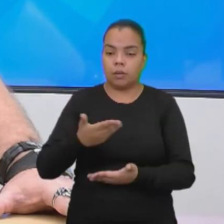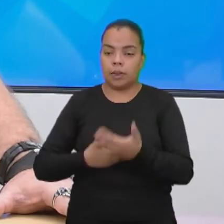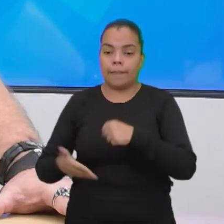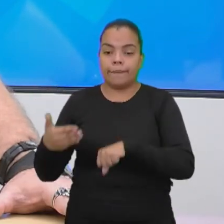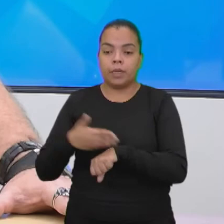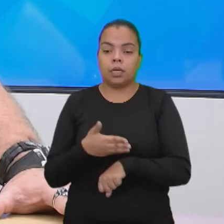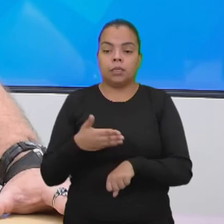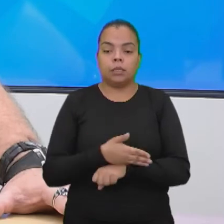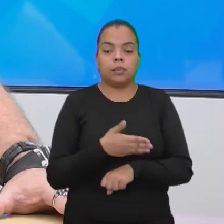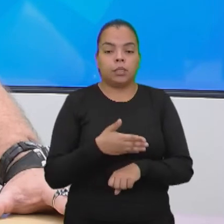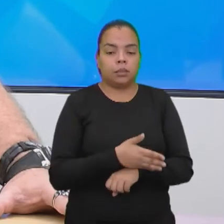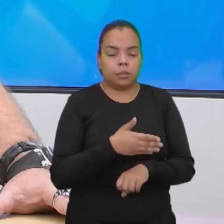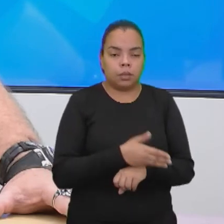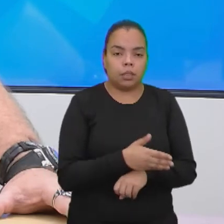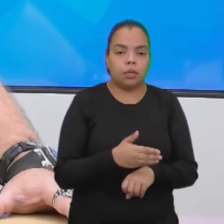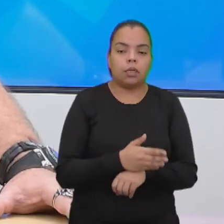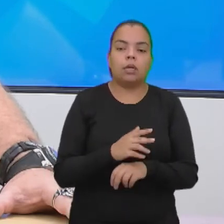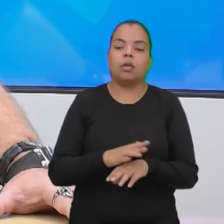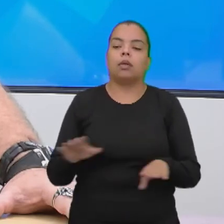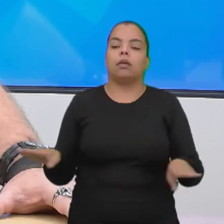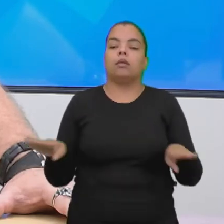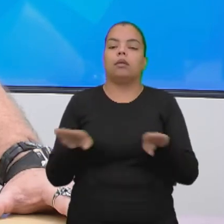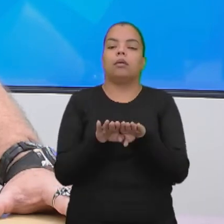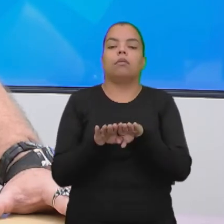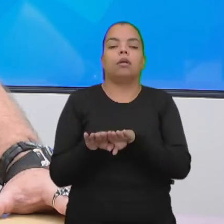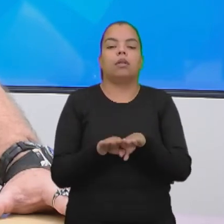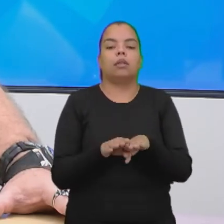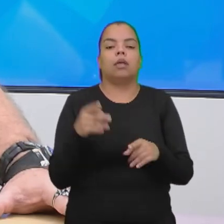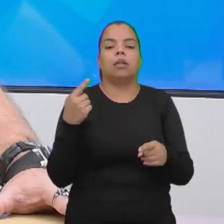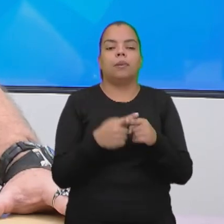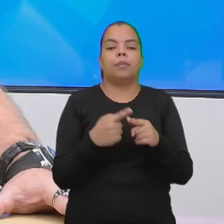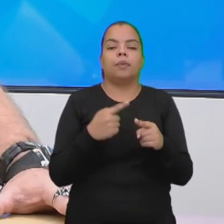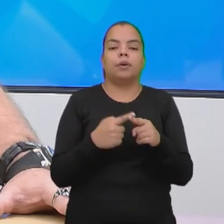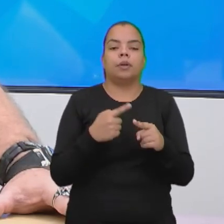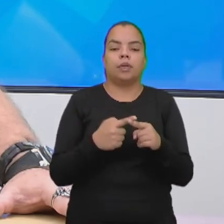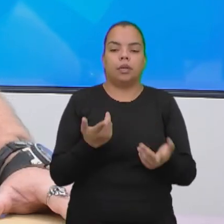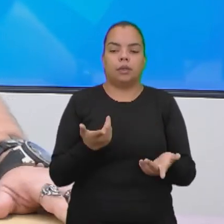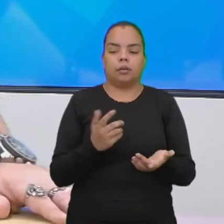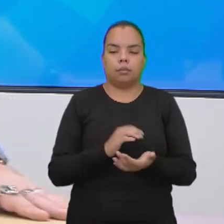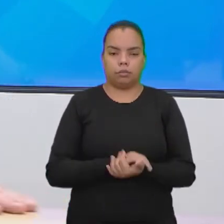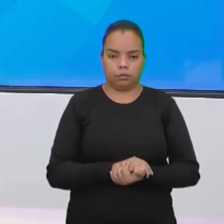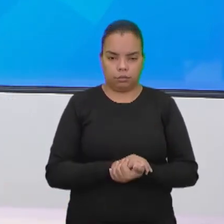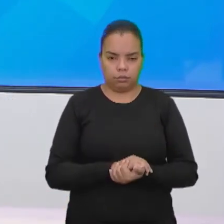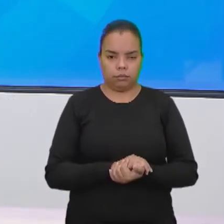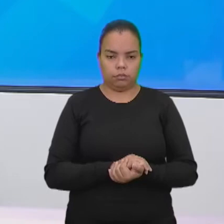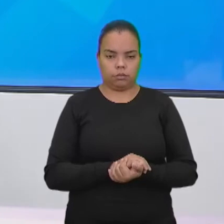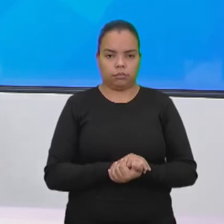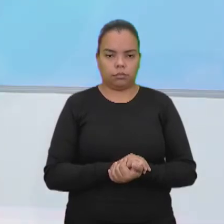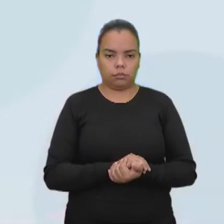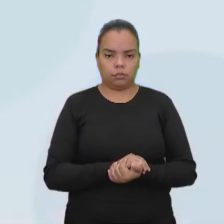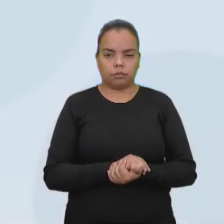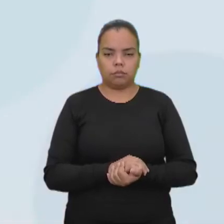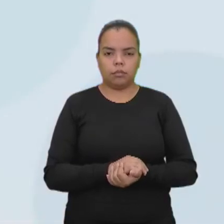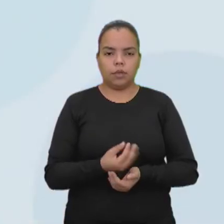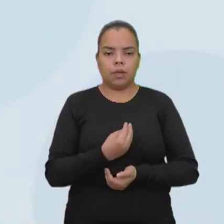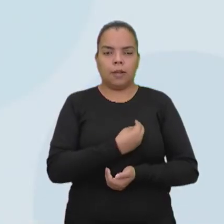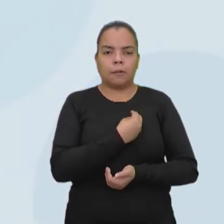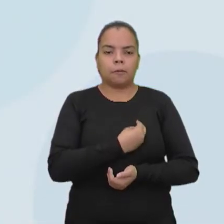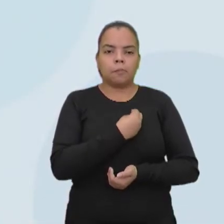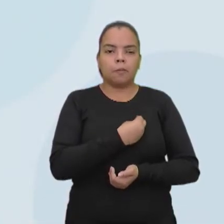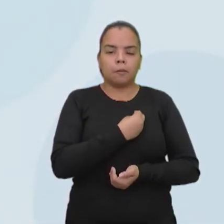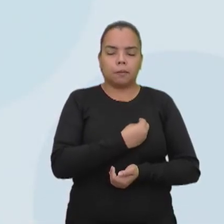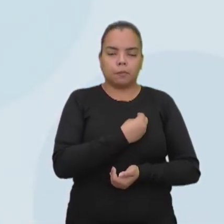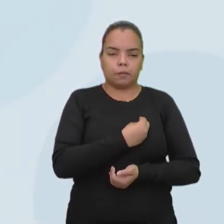igualitária, né? Então, acaba acontecendo isso porque a gente vai observar isso na próxima tela. Então tá lá, ó, vida pública e tomada de